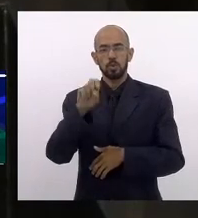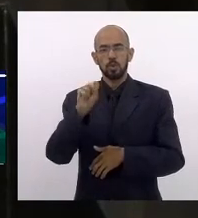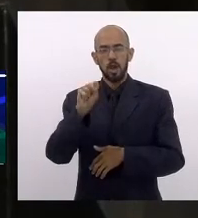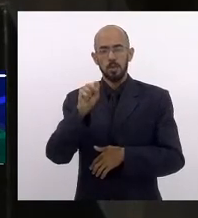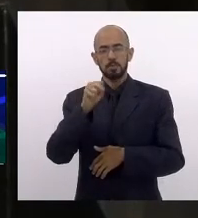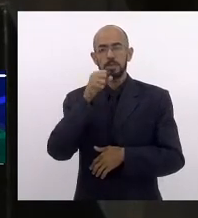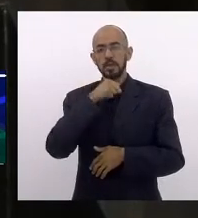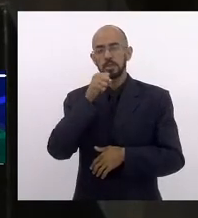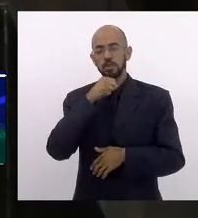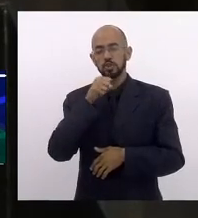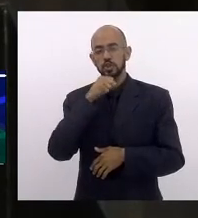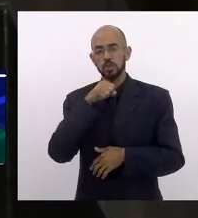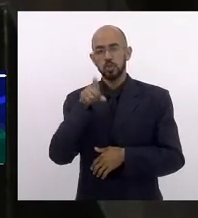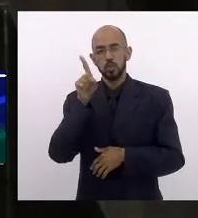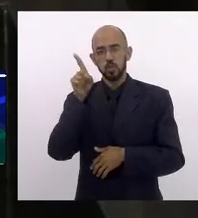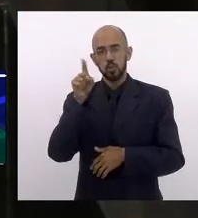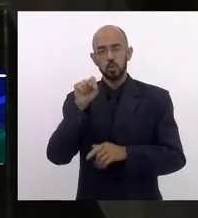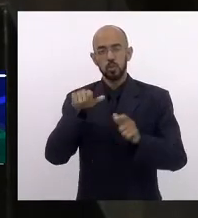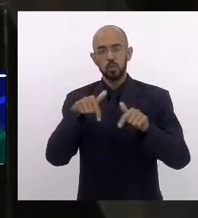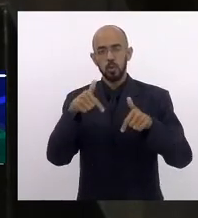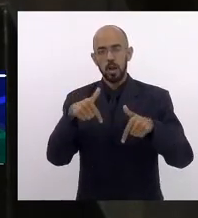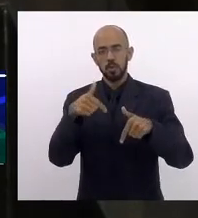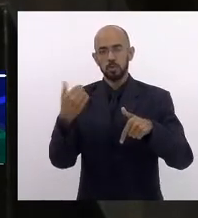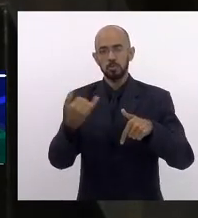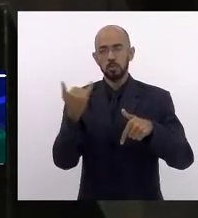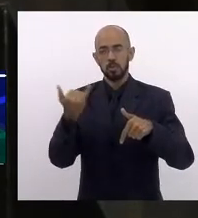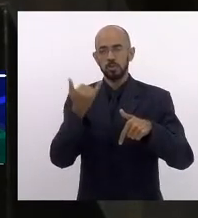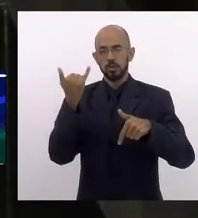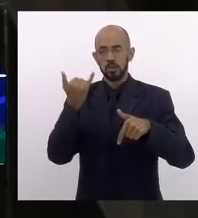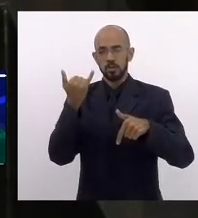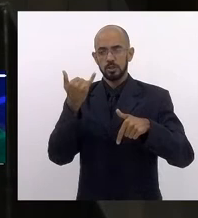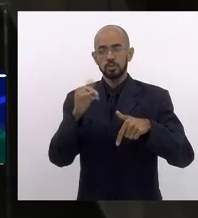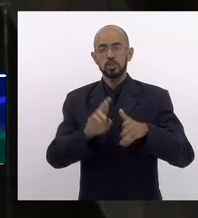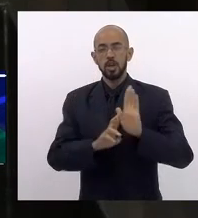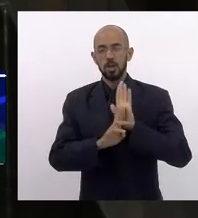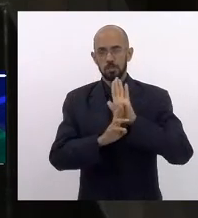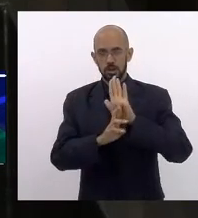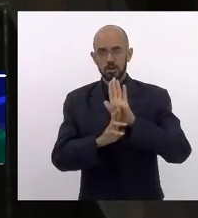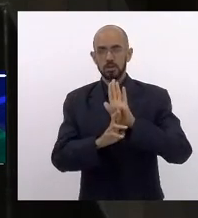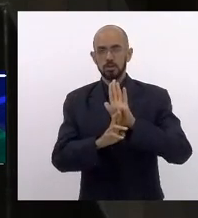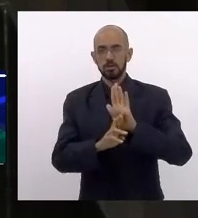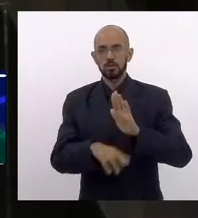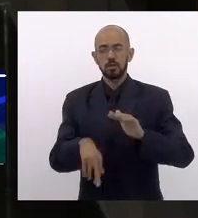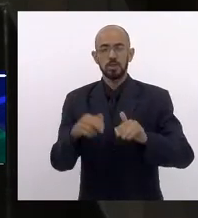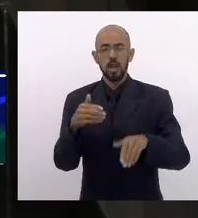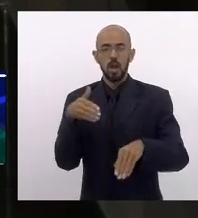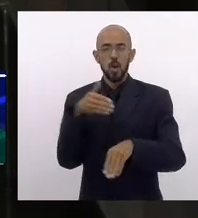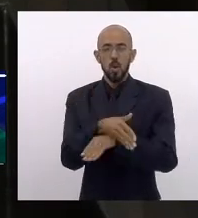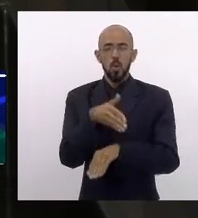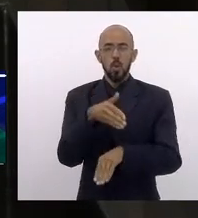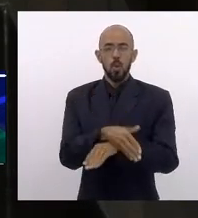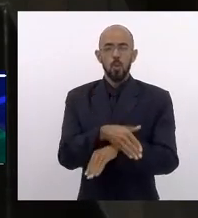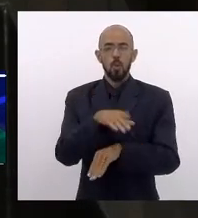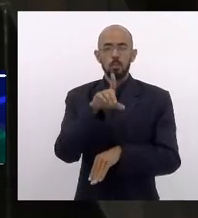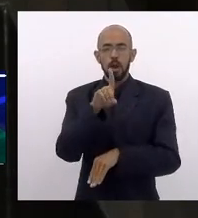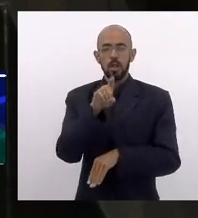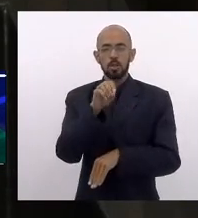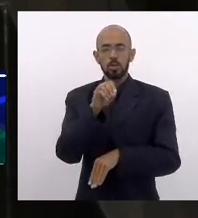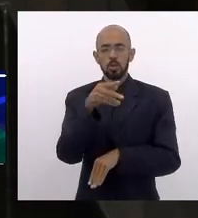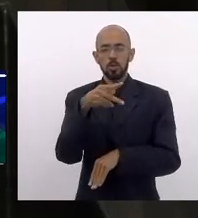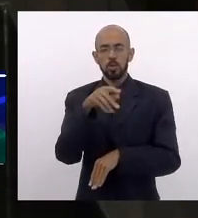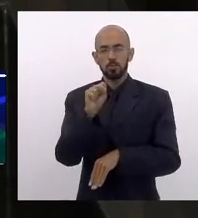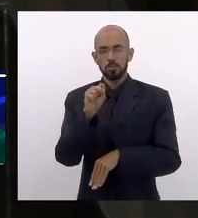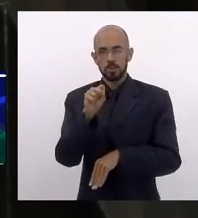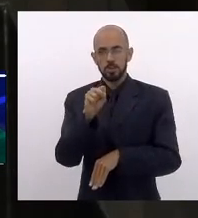ato importante, simbólico, ocupa DOPS e, sobretudo,